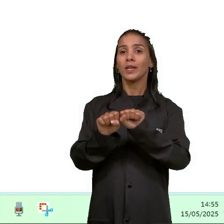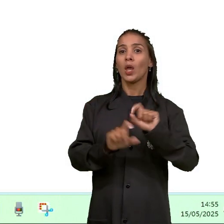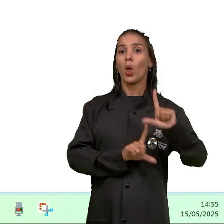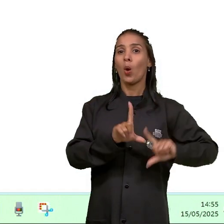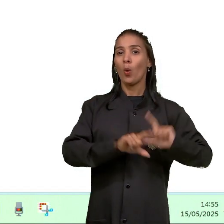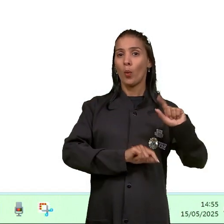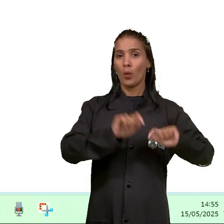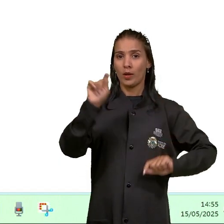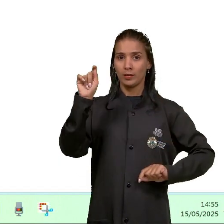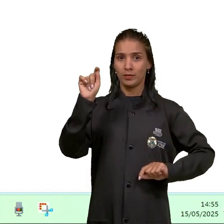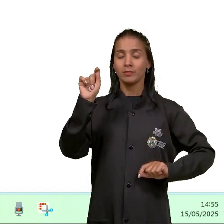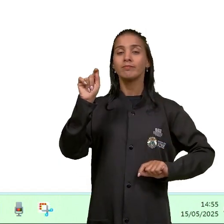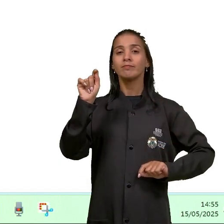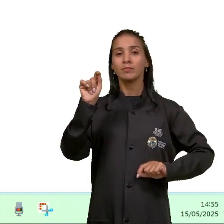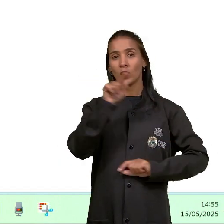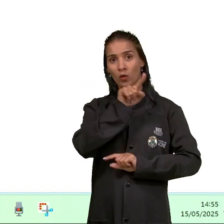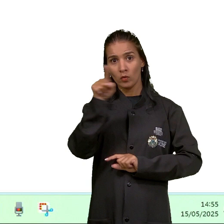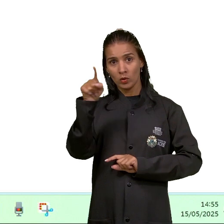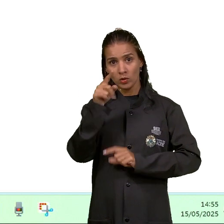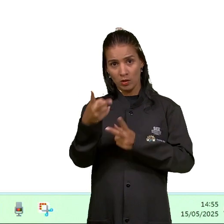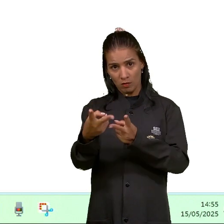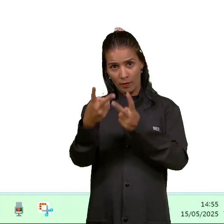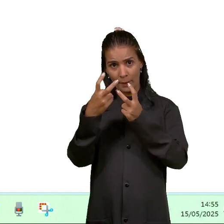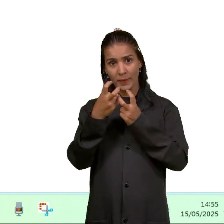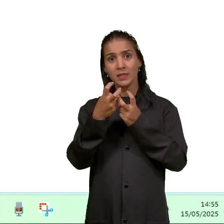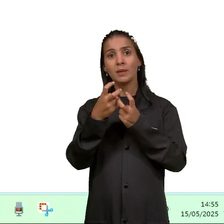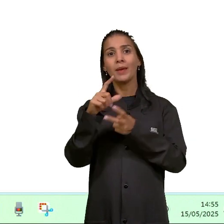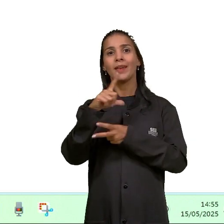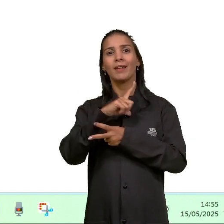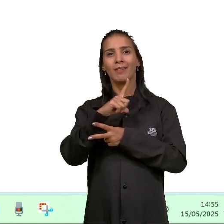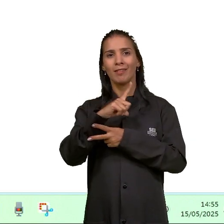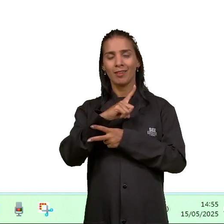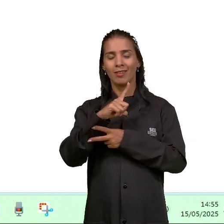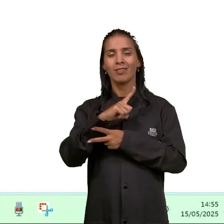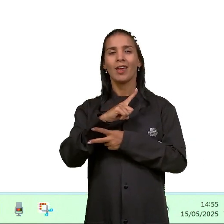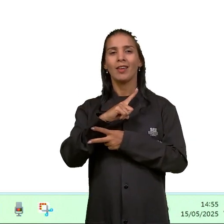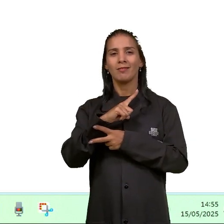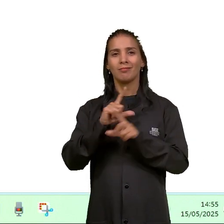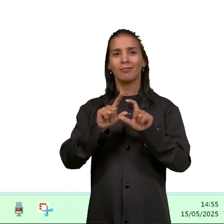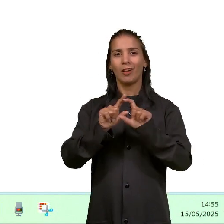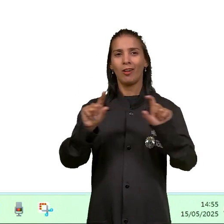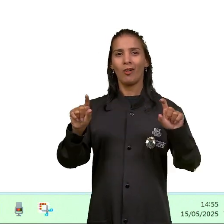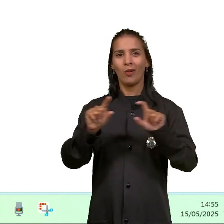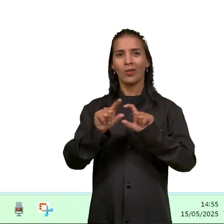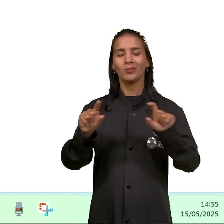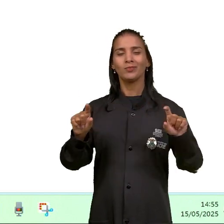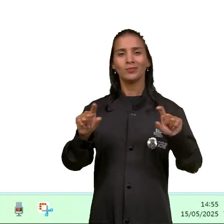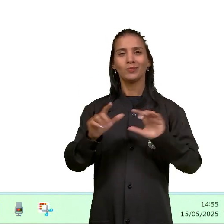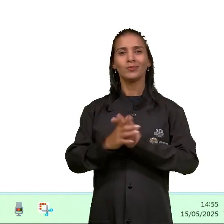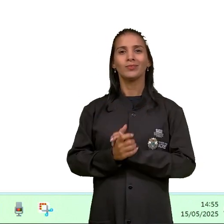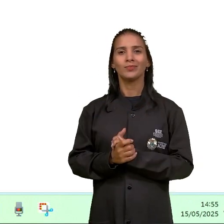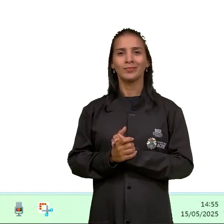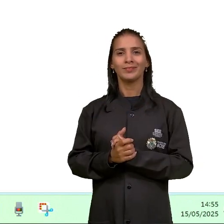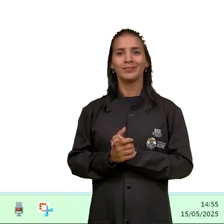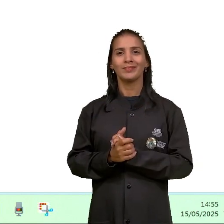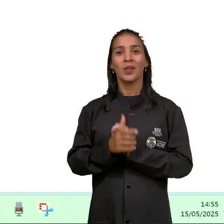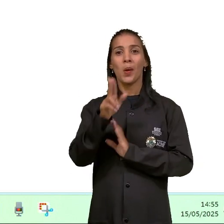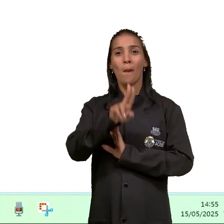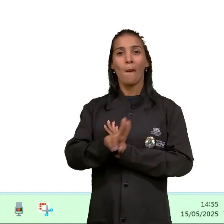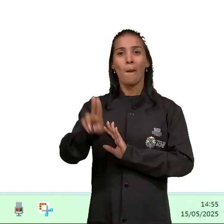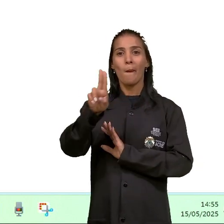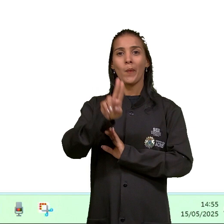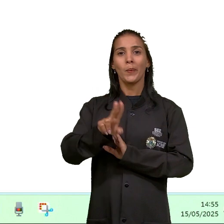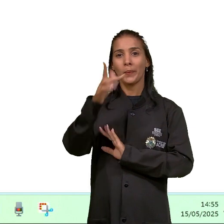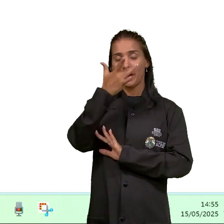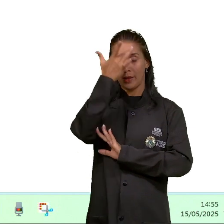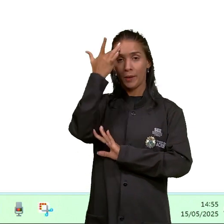entrar, vai aparecer aqui ó, acesso para usuários externos. Então, essa tela de acesso aqui é a tela que a